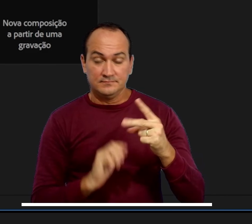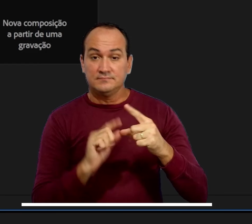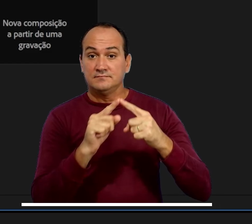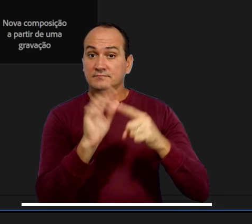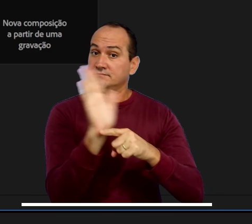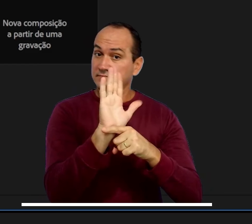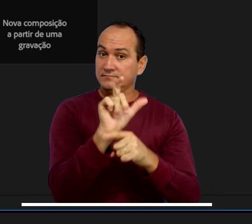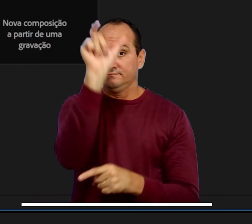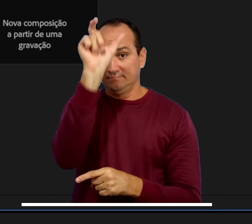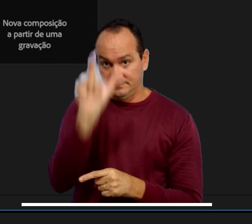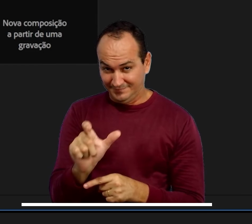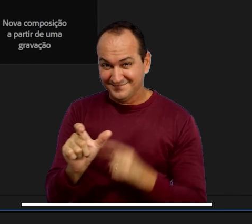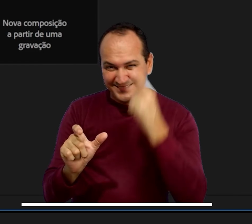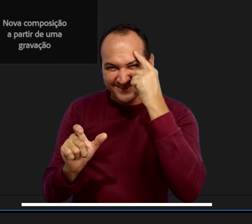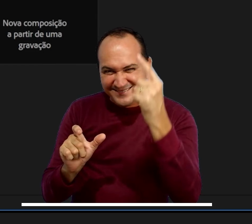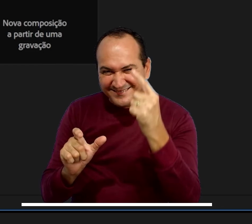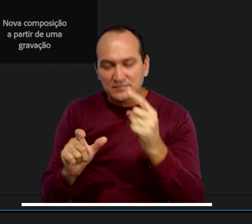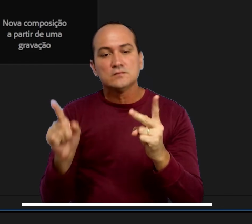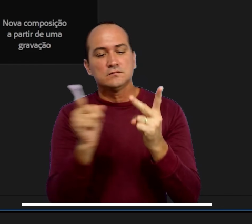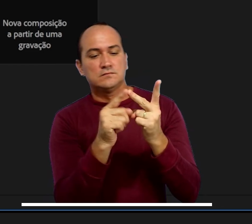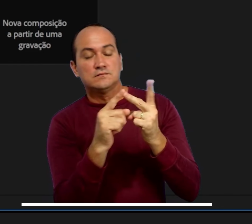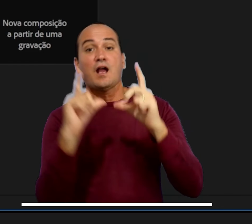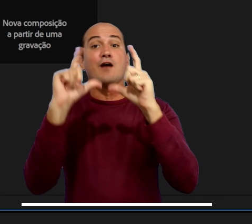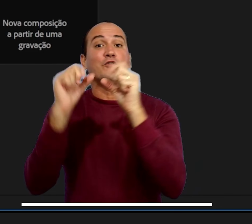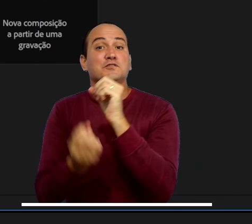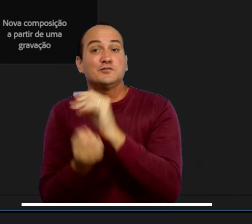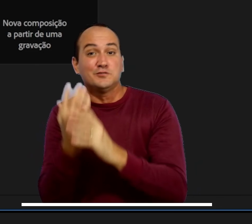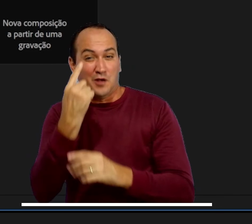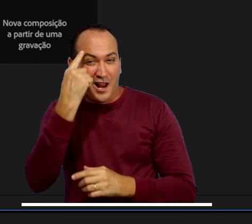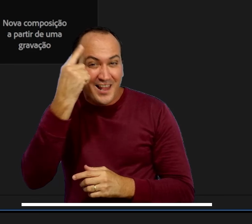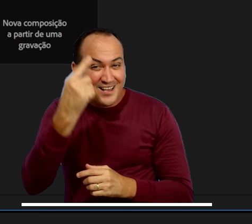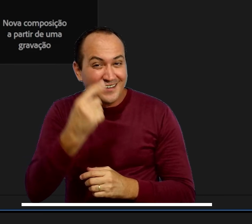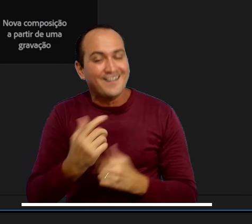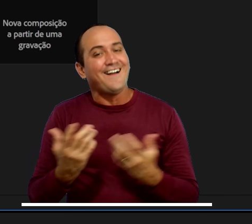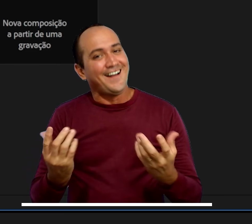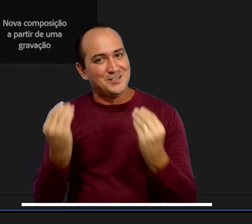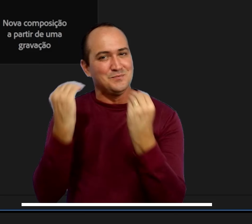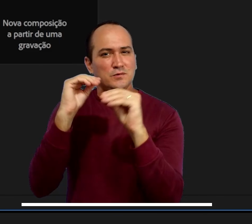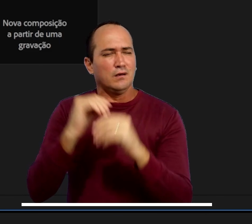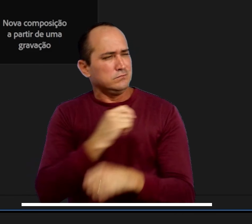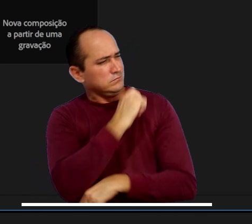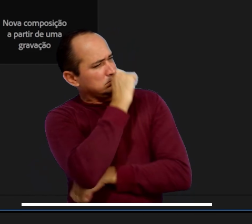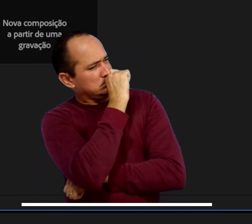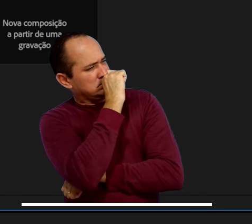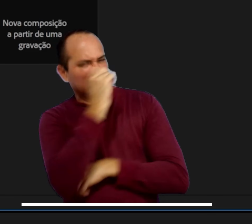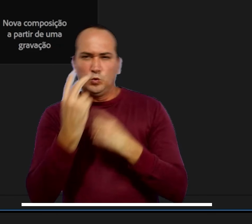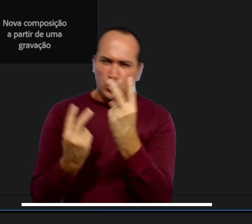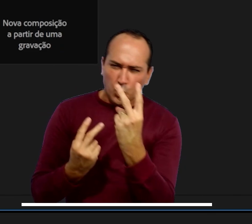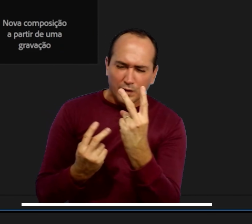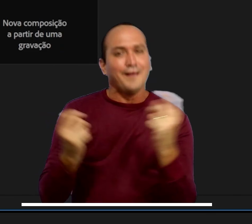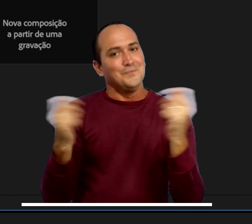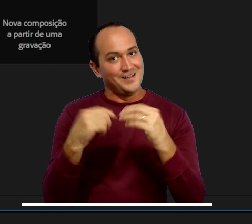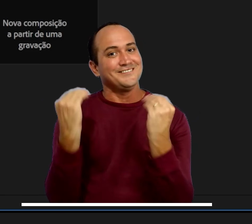na vertical, certo? E a foto que eu gerei. Então primeiro eu vou puxar a foto que eu gerei e vocês vão ver por quê, tá? Então